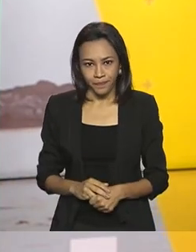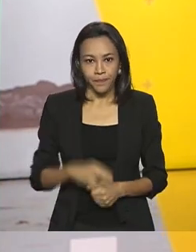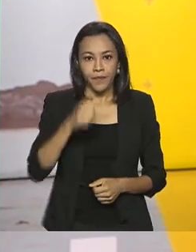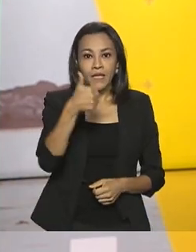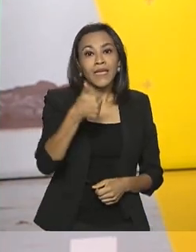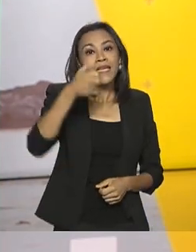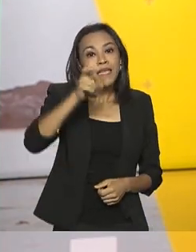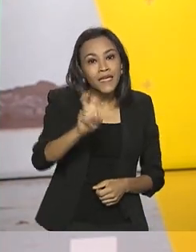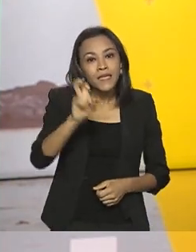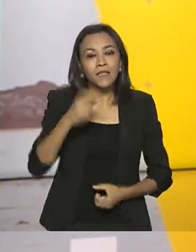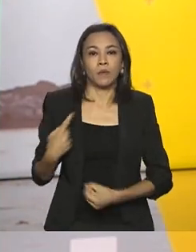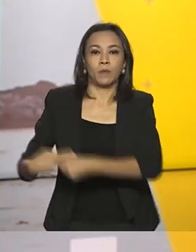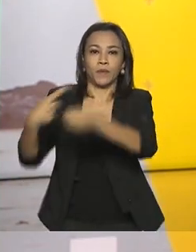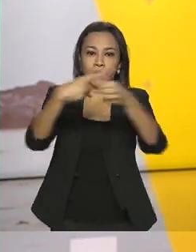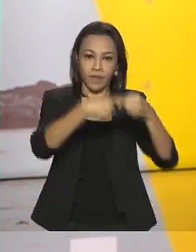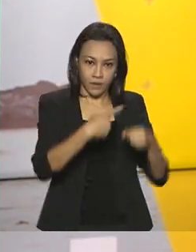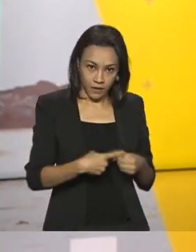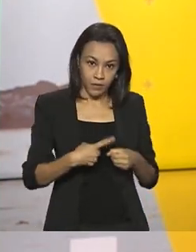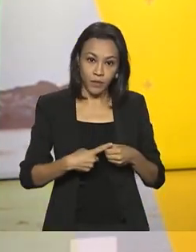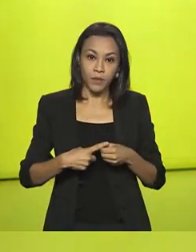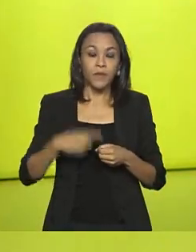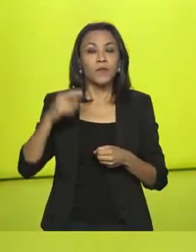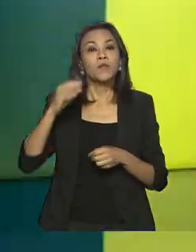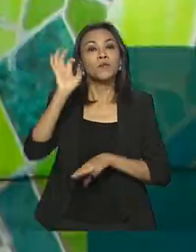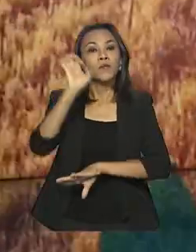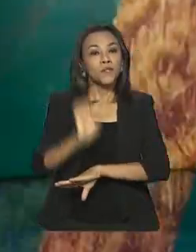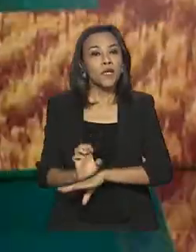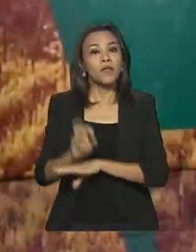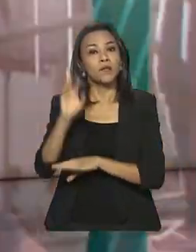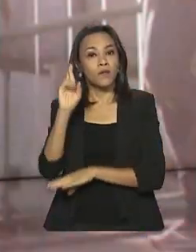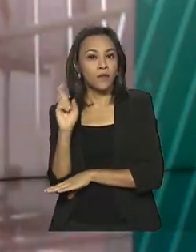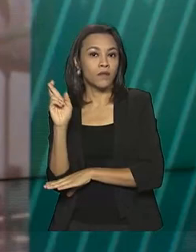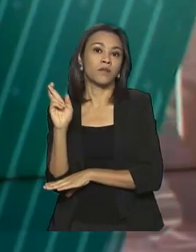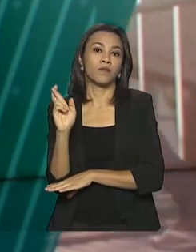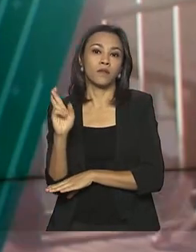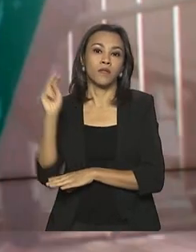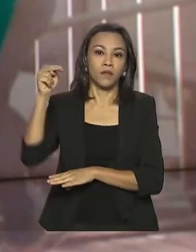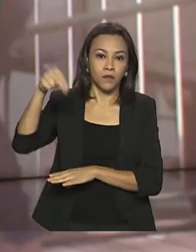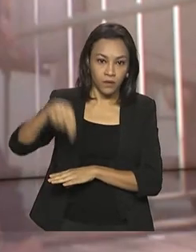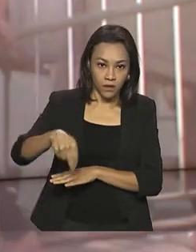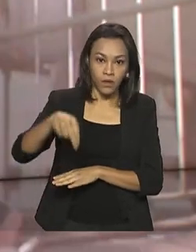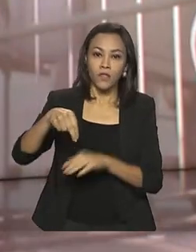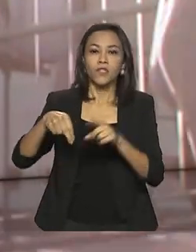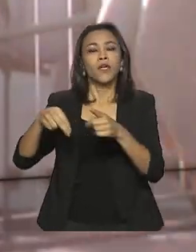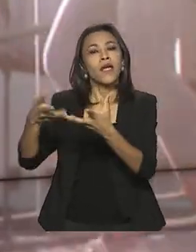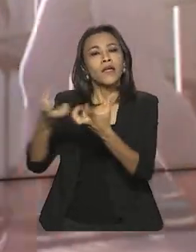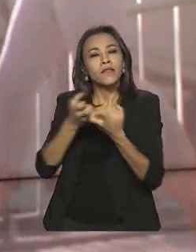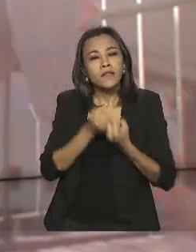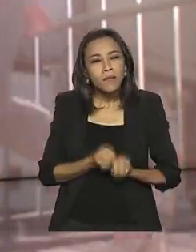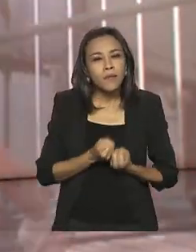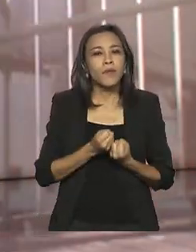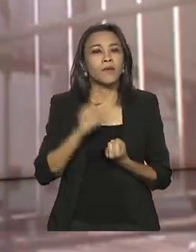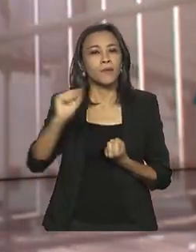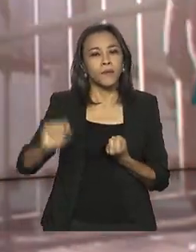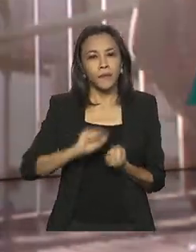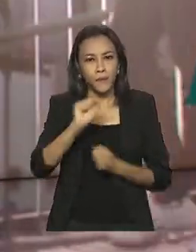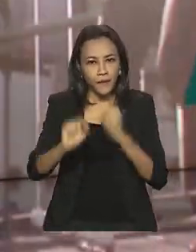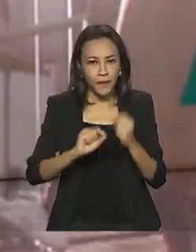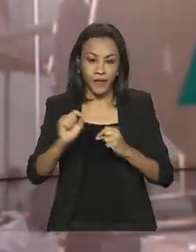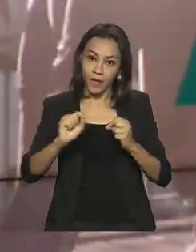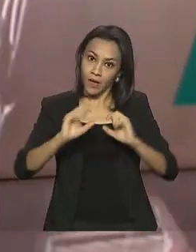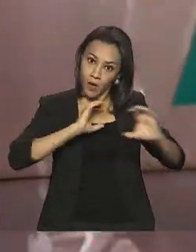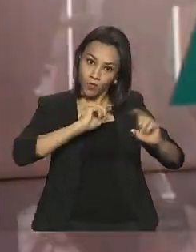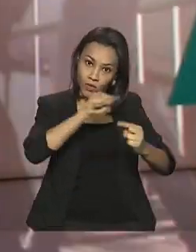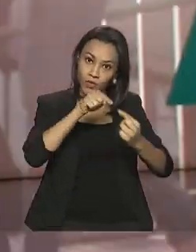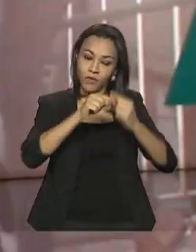15 municípios do interior do Rio Grande do Norte receberam uma série de entregas do Ministério das Comunicações. A meta é garantir inclusão